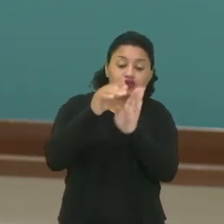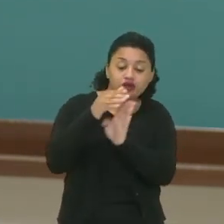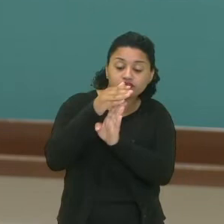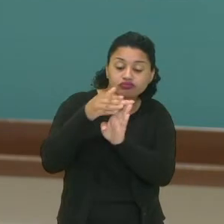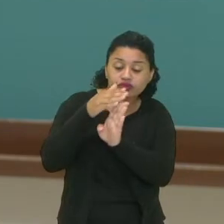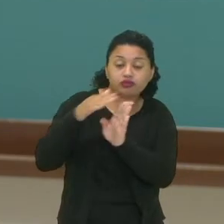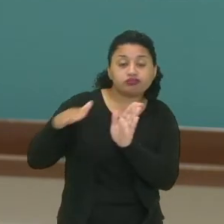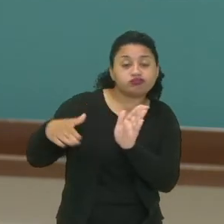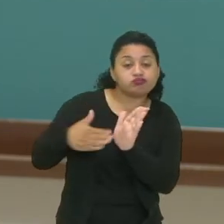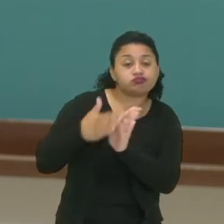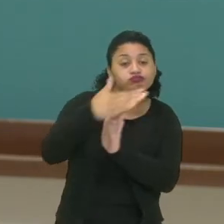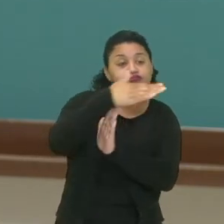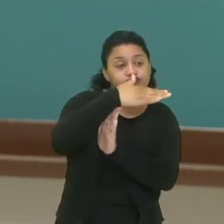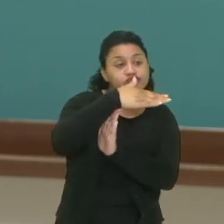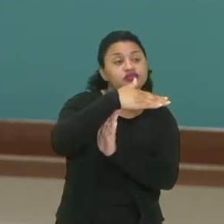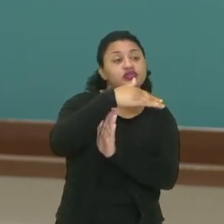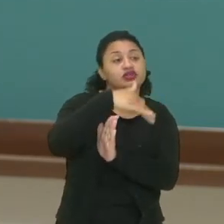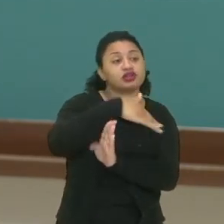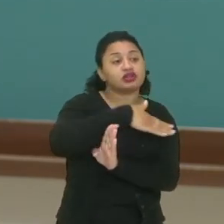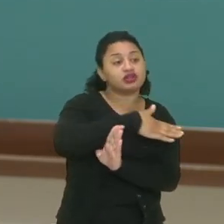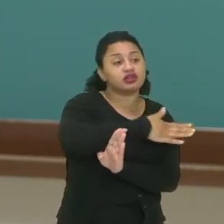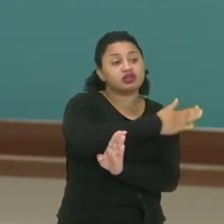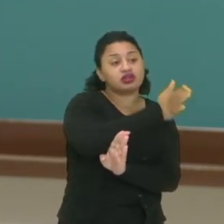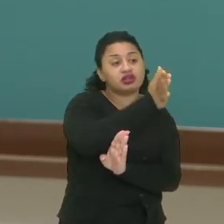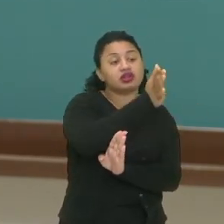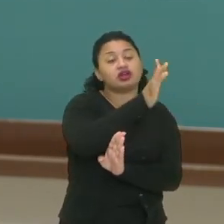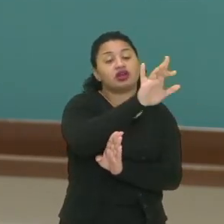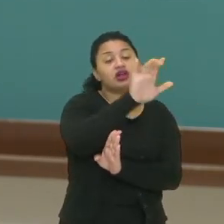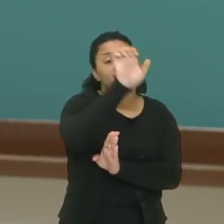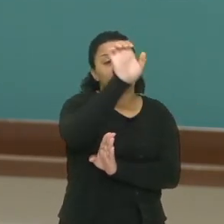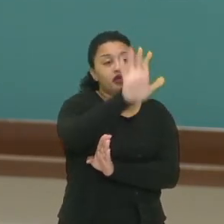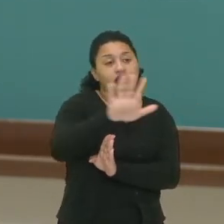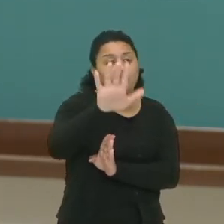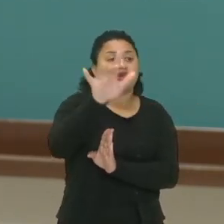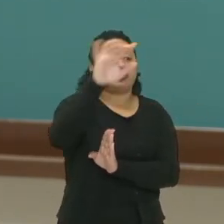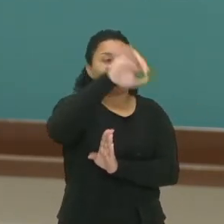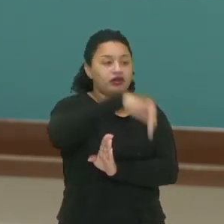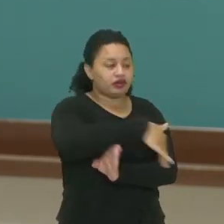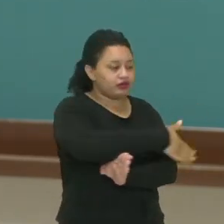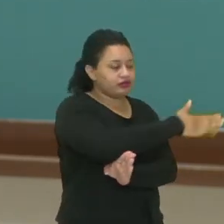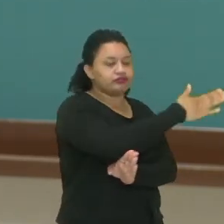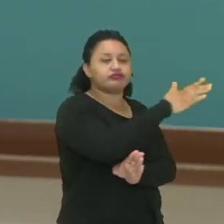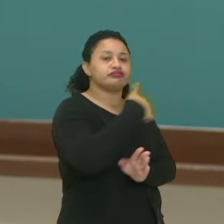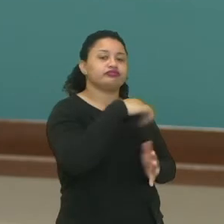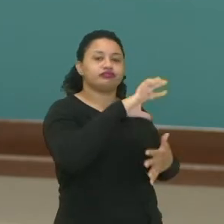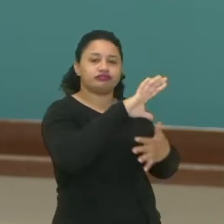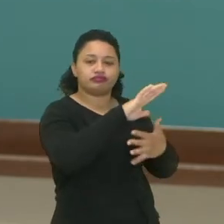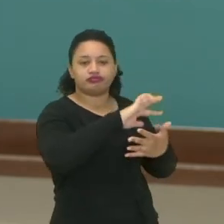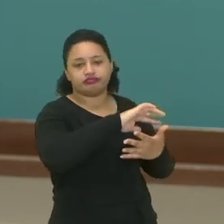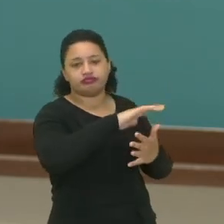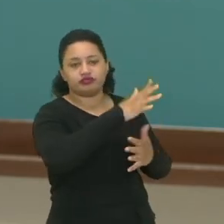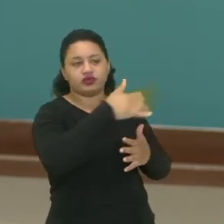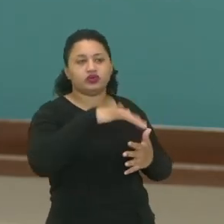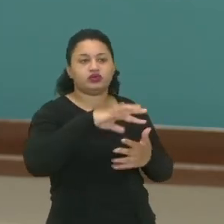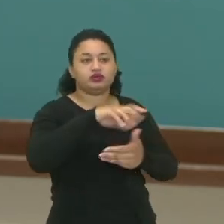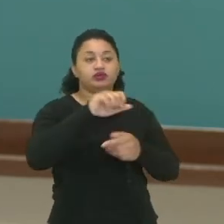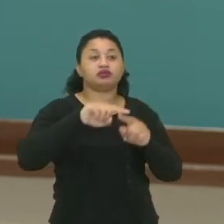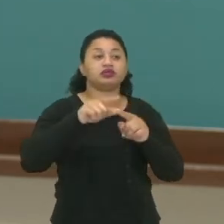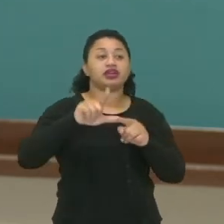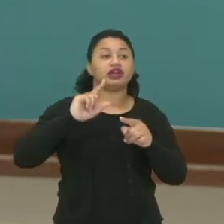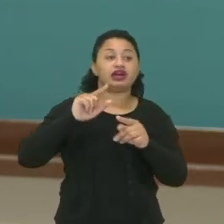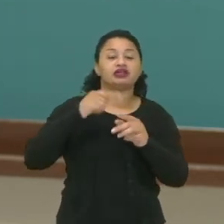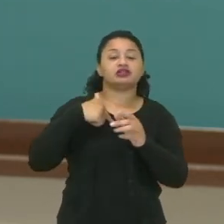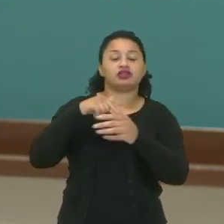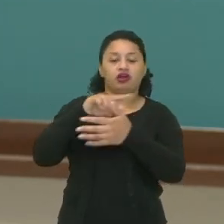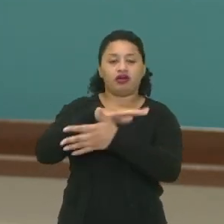Istmo de Suez, conectando ao Mar Mediterrâneo, conectando a Europa e o resto do mundo. Porque antes disso, olha só o trabalhão